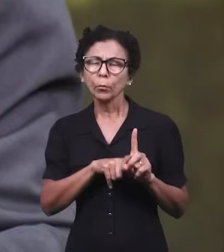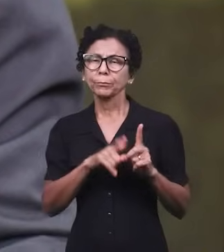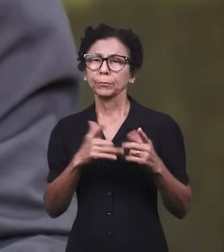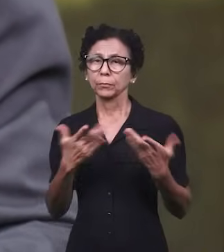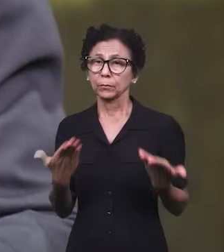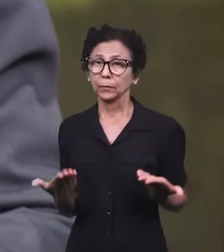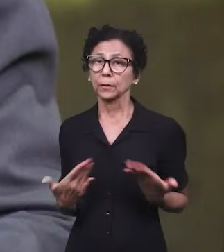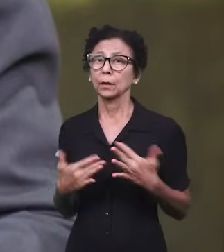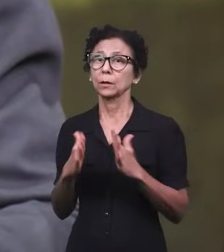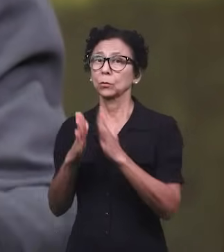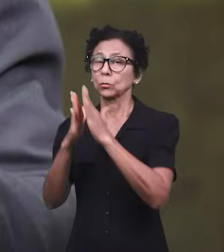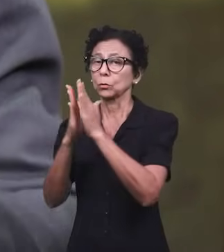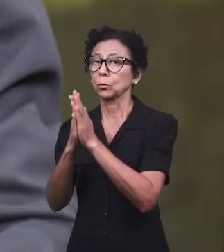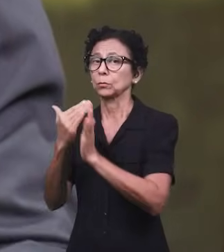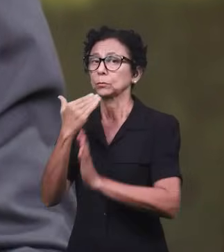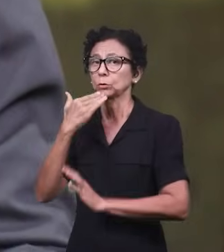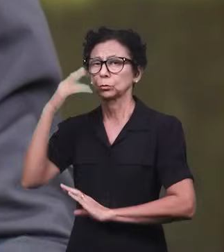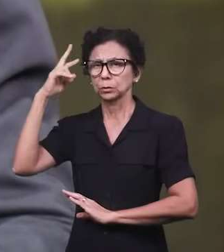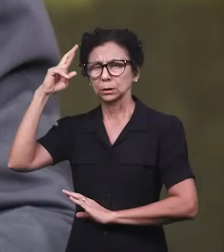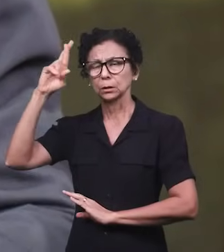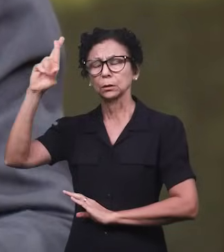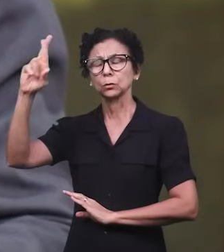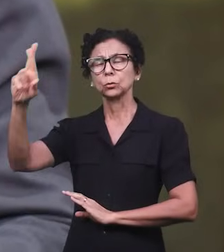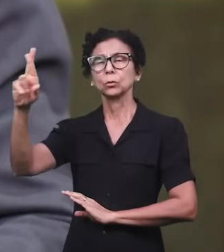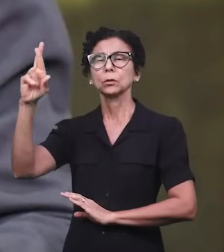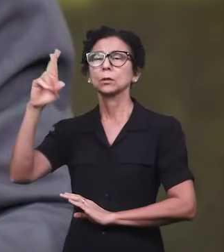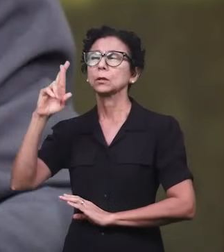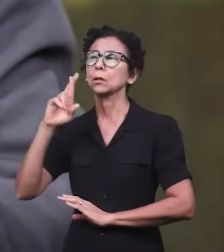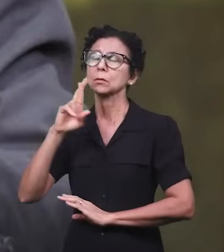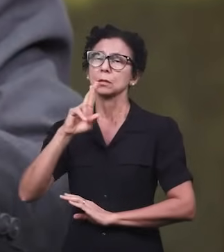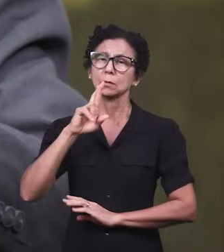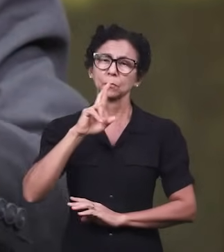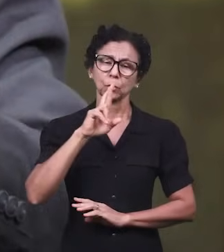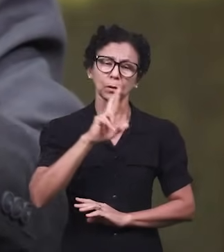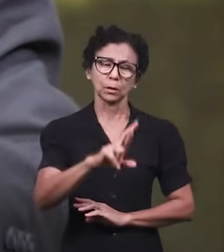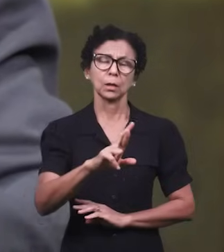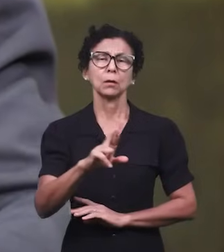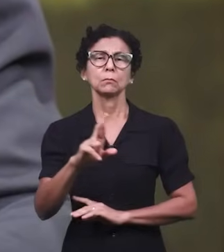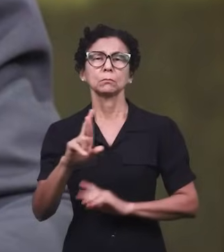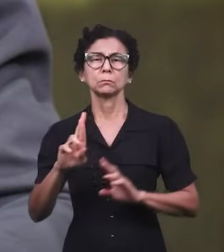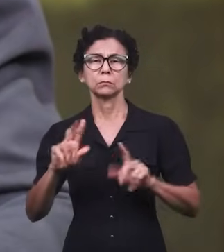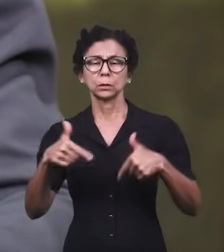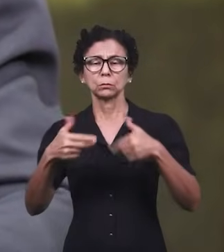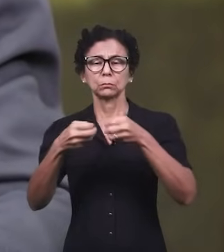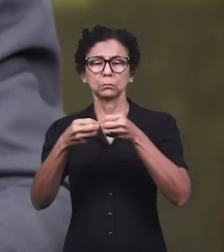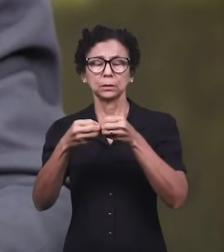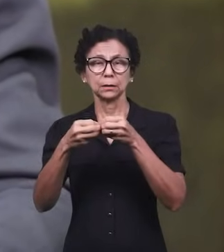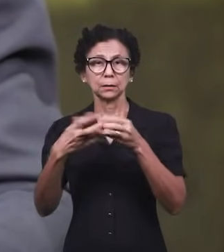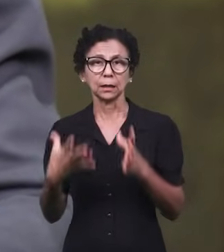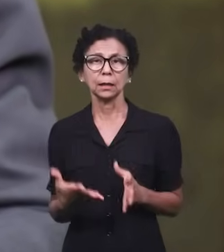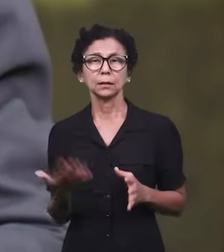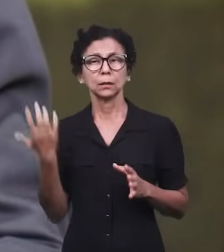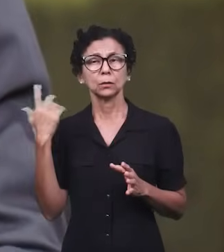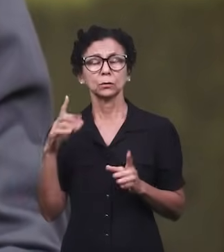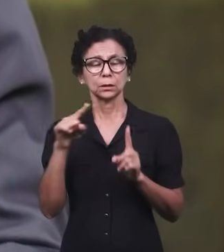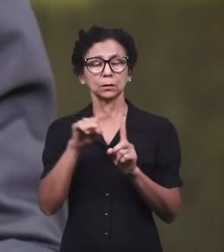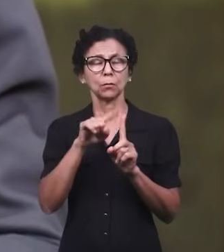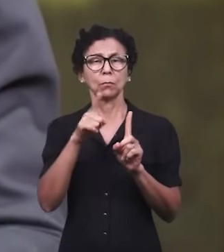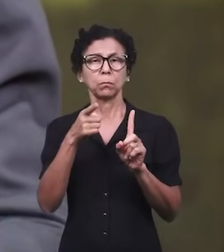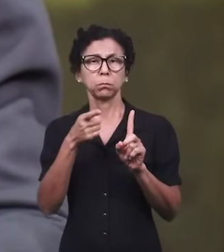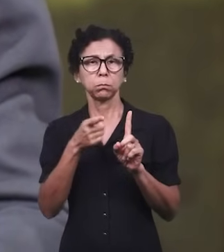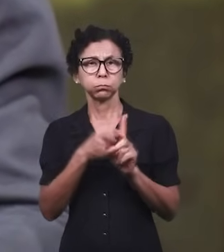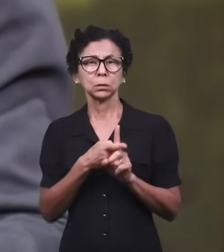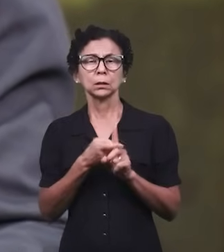a oração, a gente tem o resultado na família, a gente tem o posicionamento de Ana ao alcançar